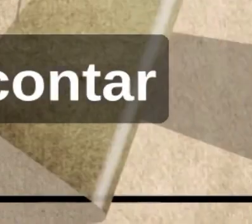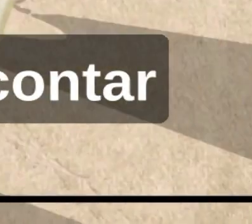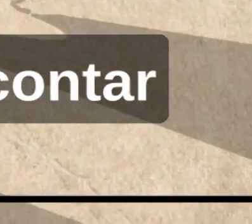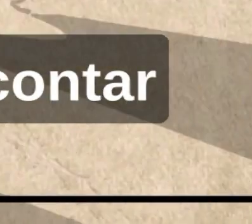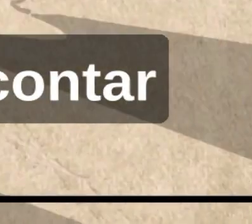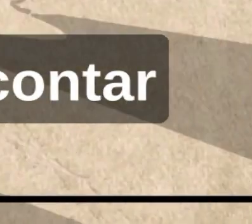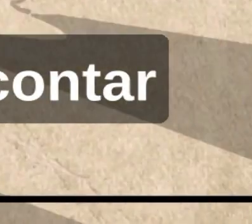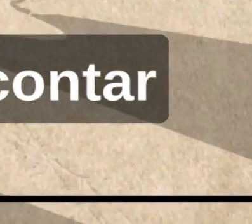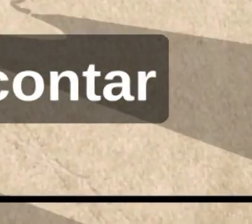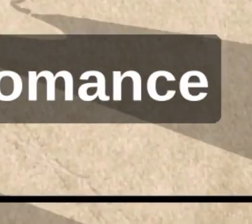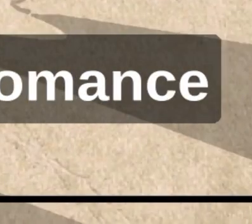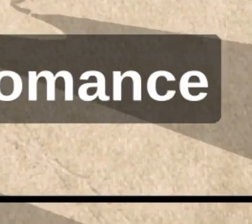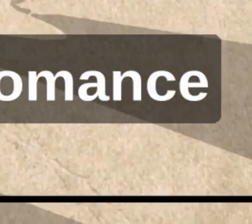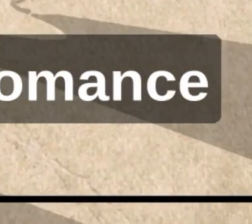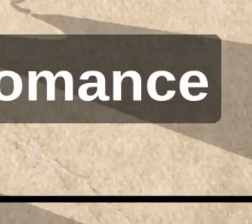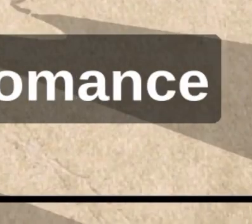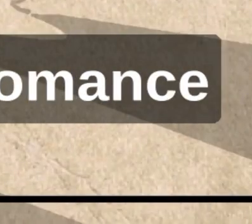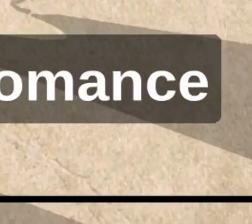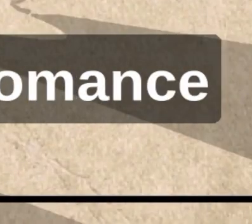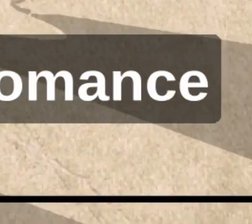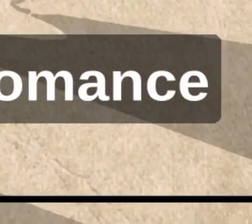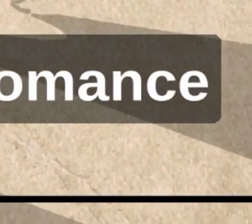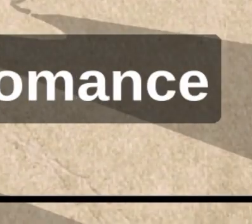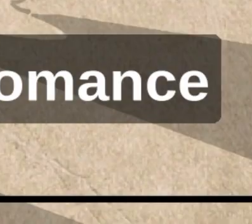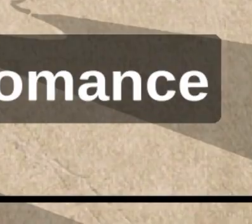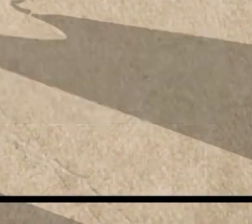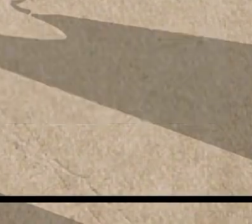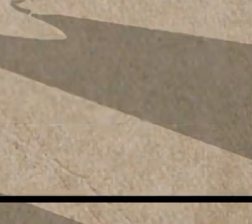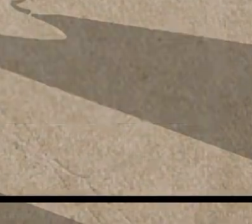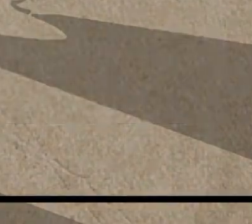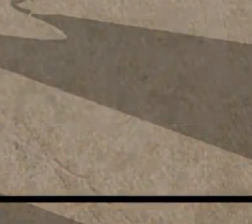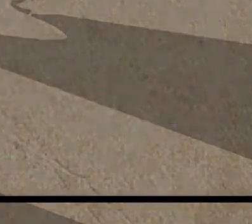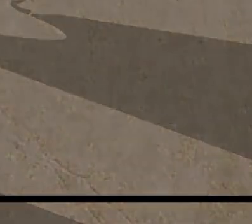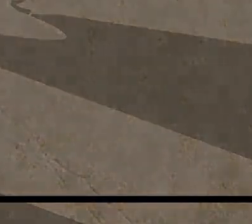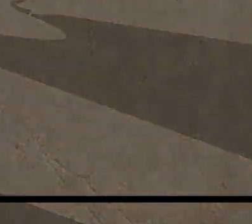acabamos de contar para você. Você gostaria de ler esse romance completo?